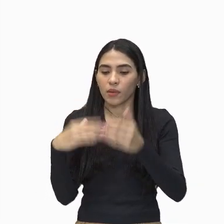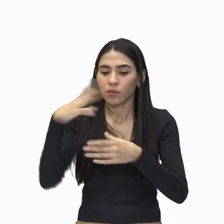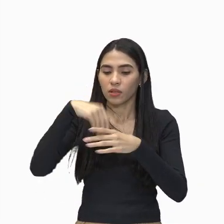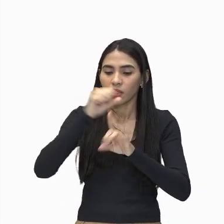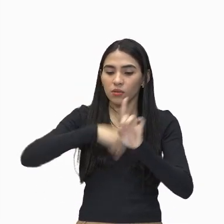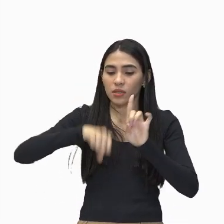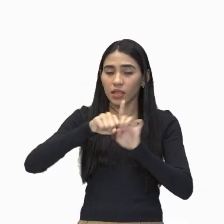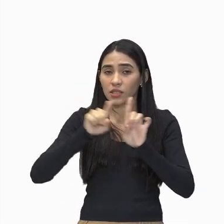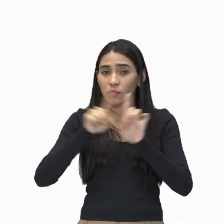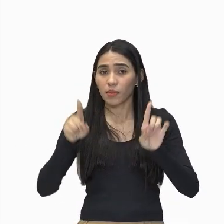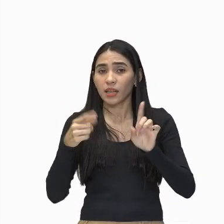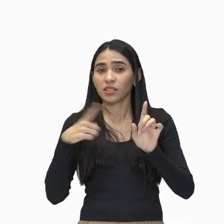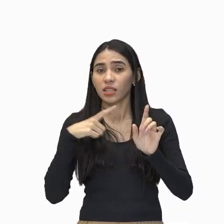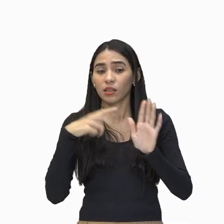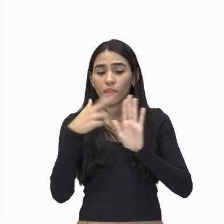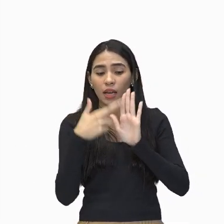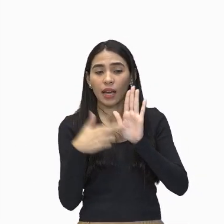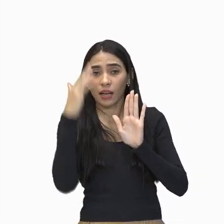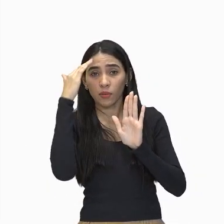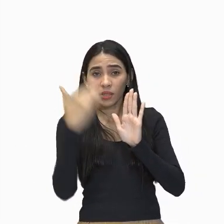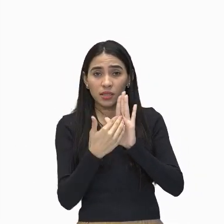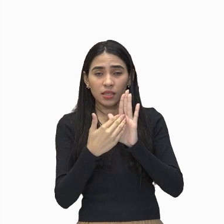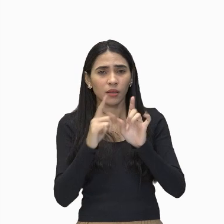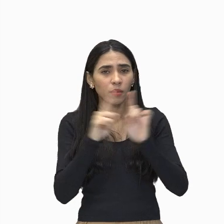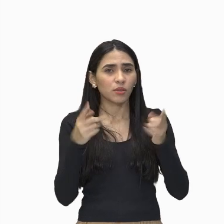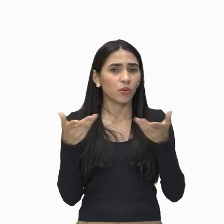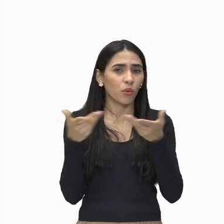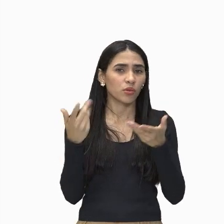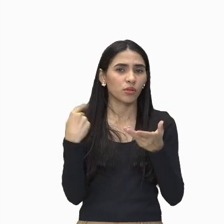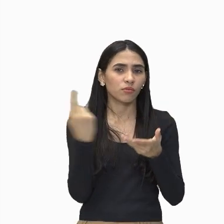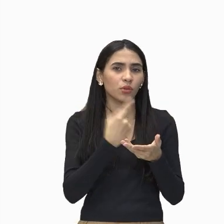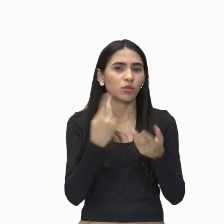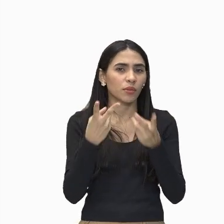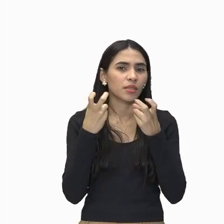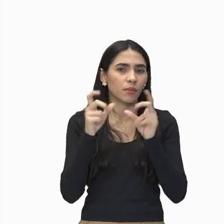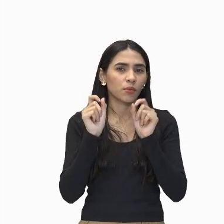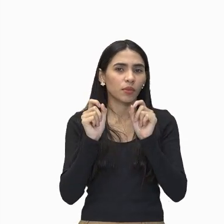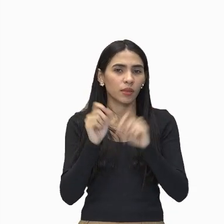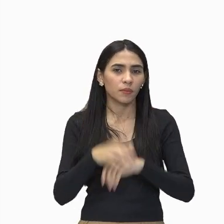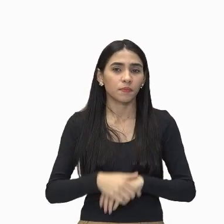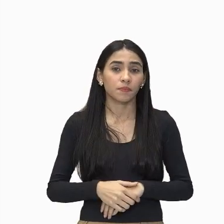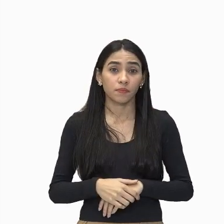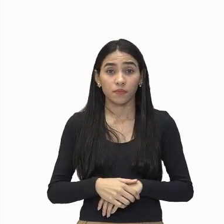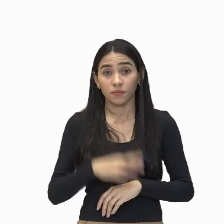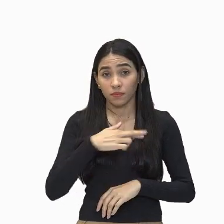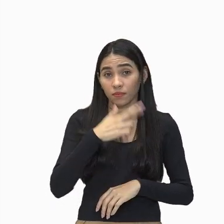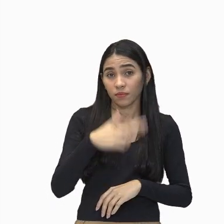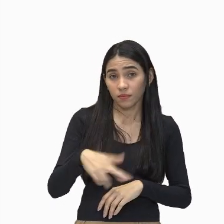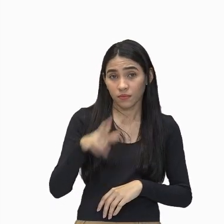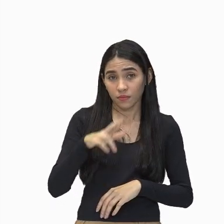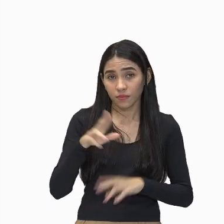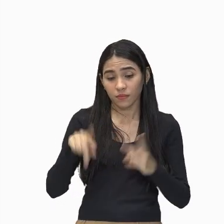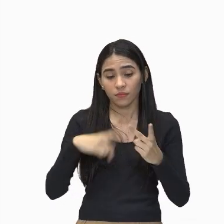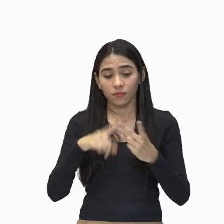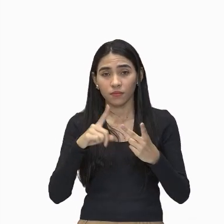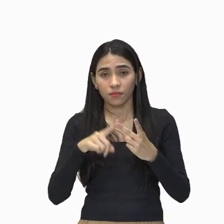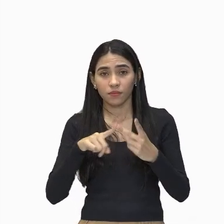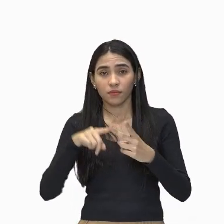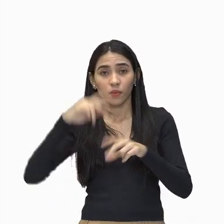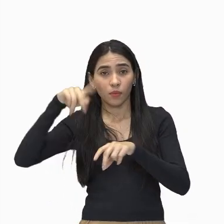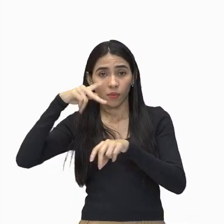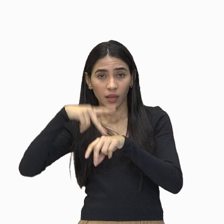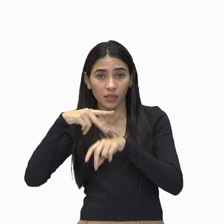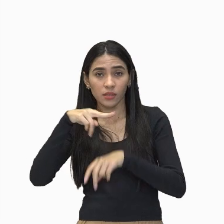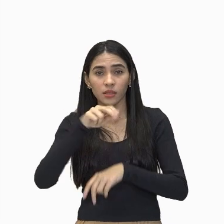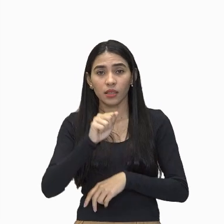aí. Só que hoje o que a gente percebe então? Tanto a religião quanto o